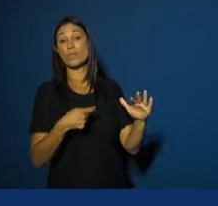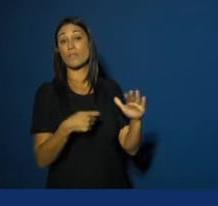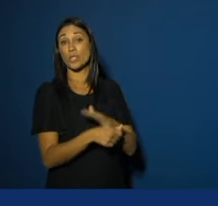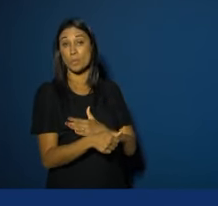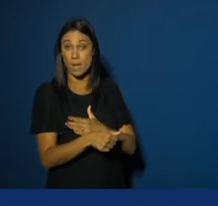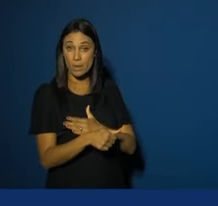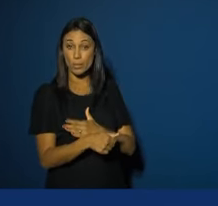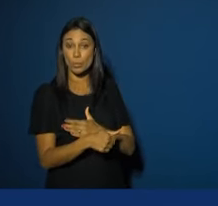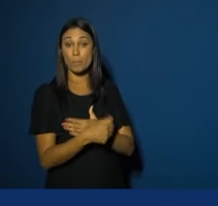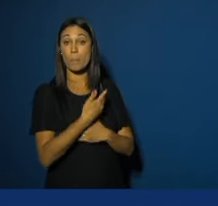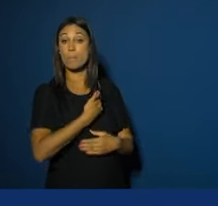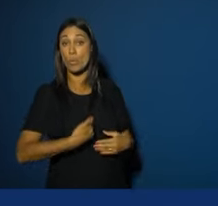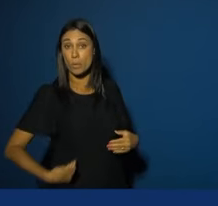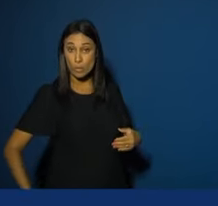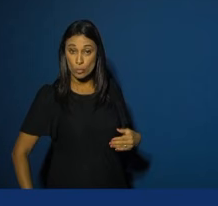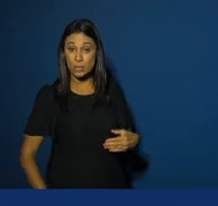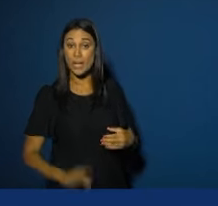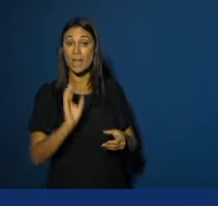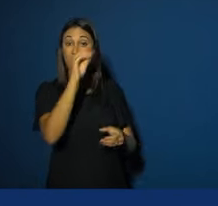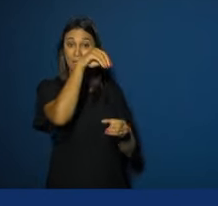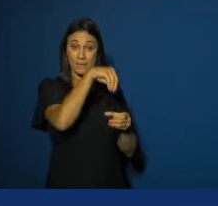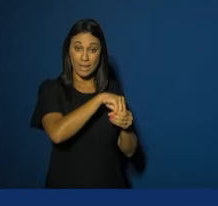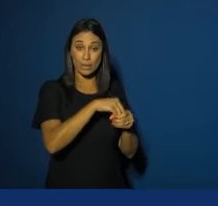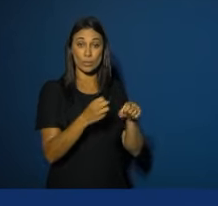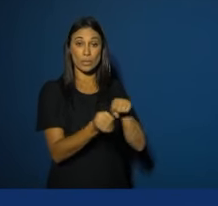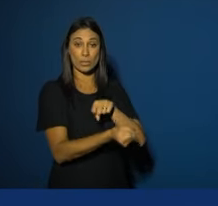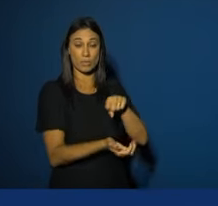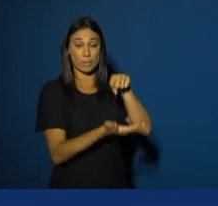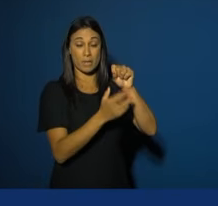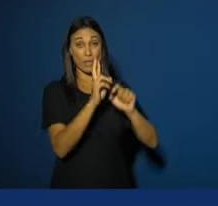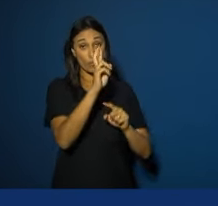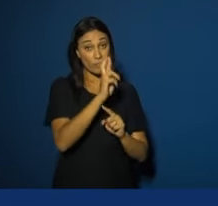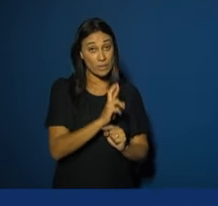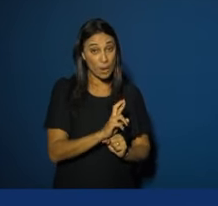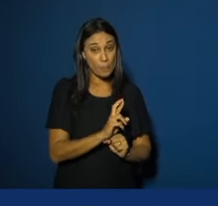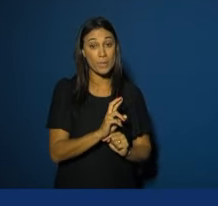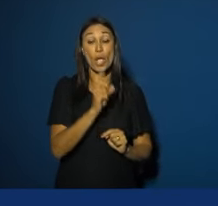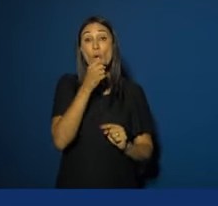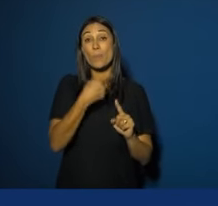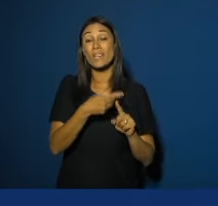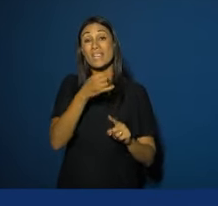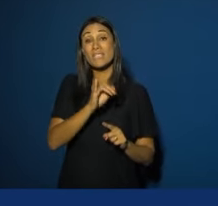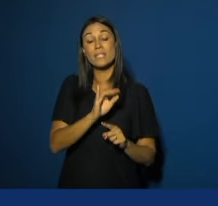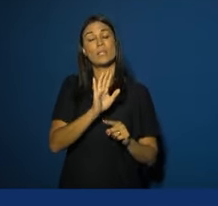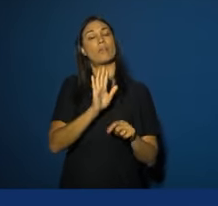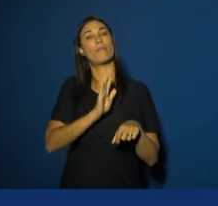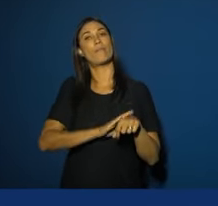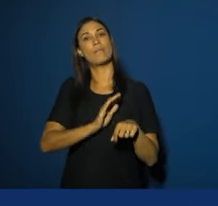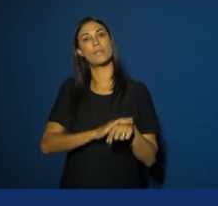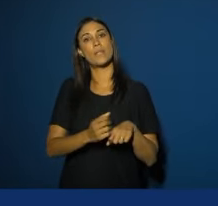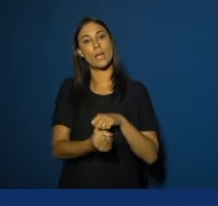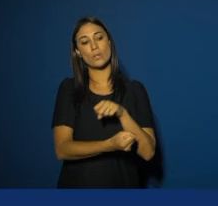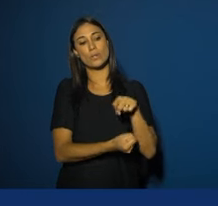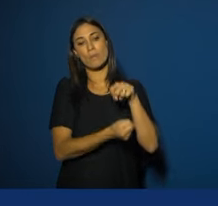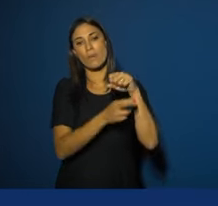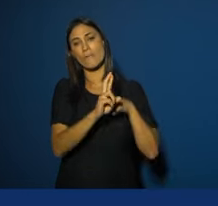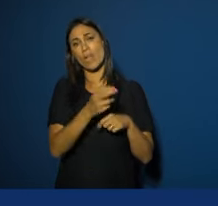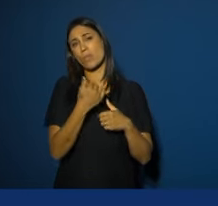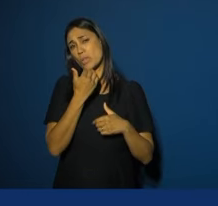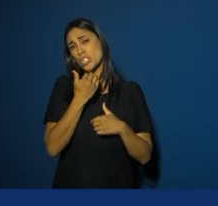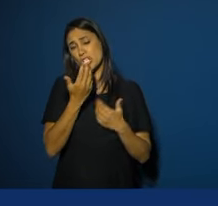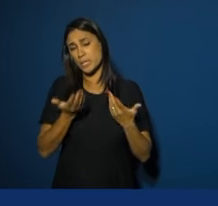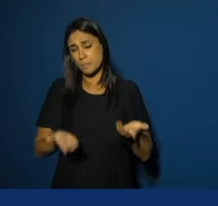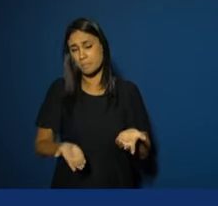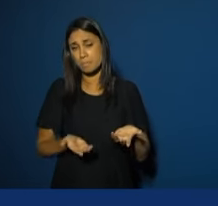investimentos públicos dentro da sustentabilidade fiscal porque se fizer a sustentabilidade fiscal balançar não vale a